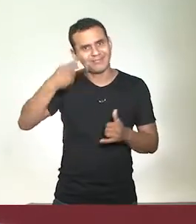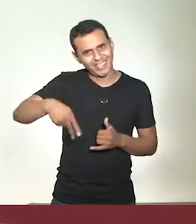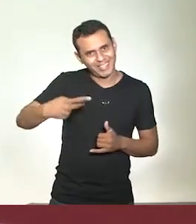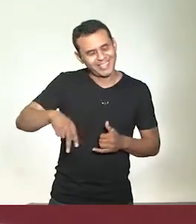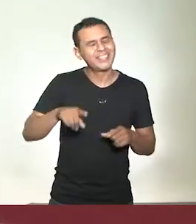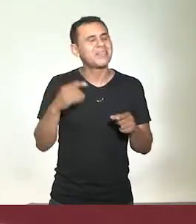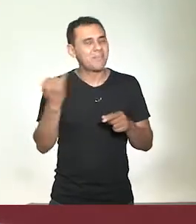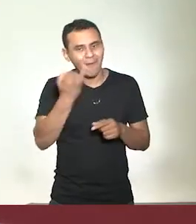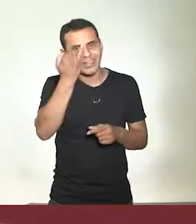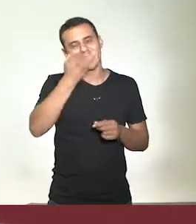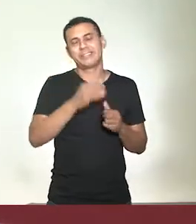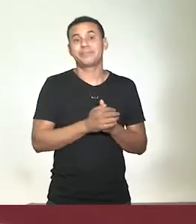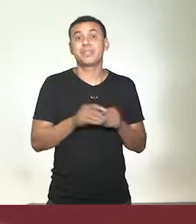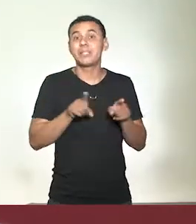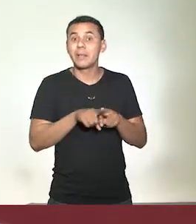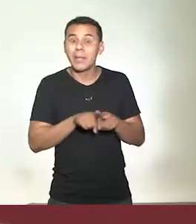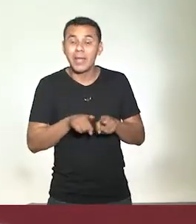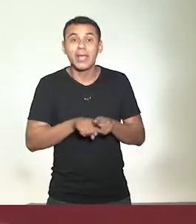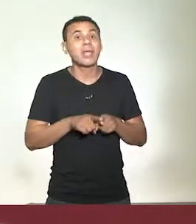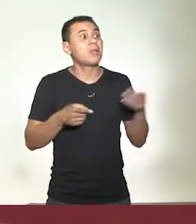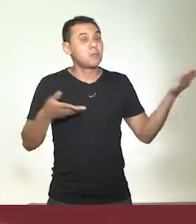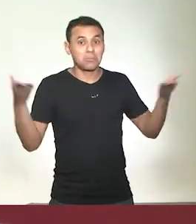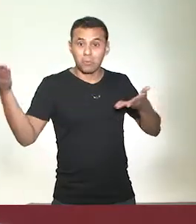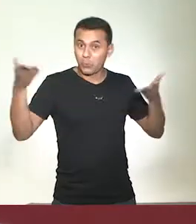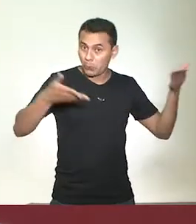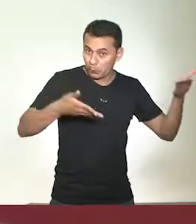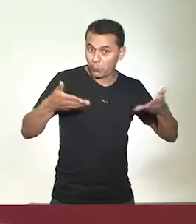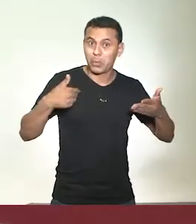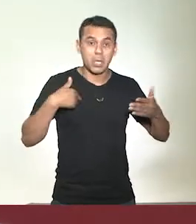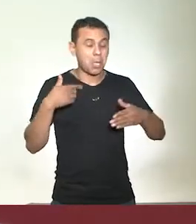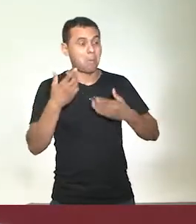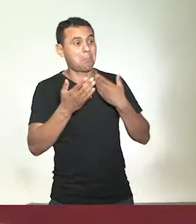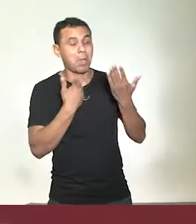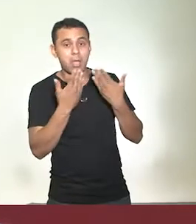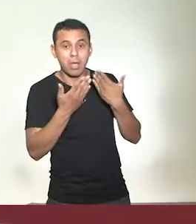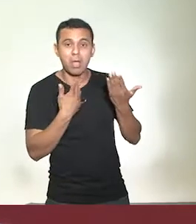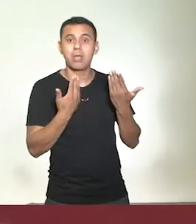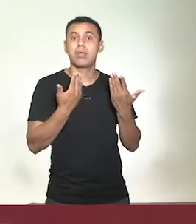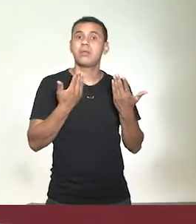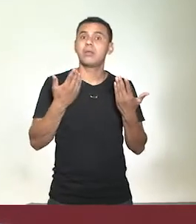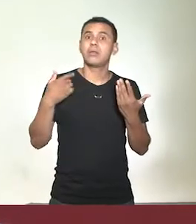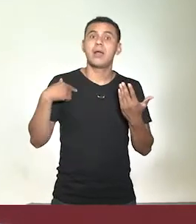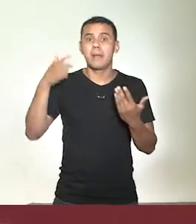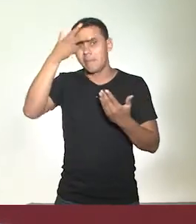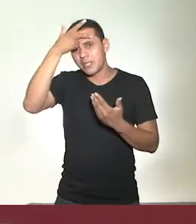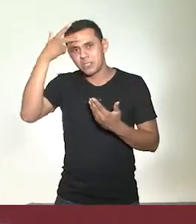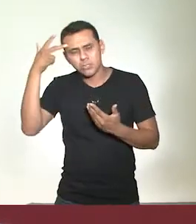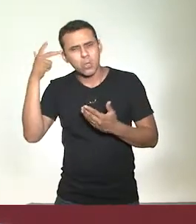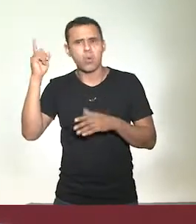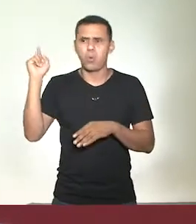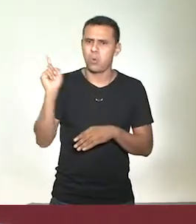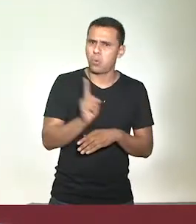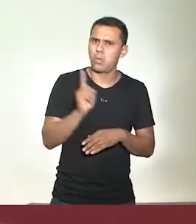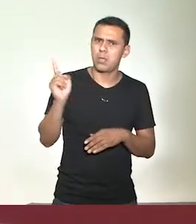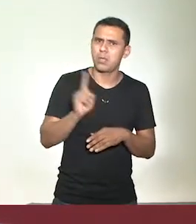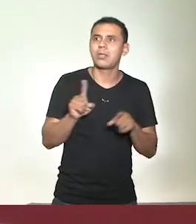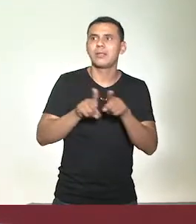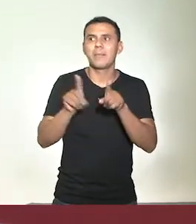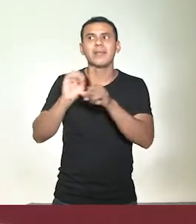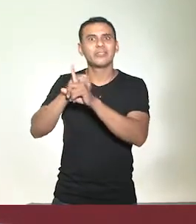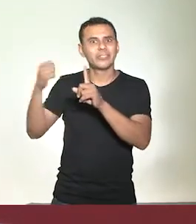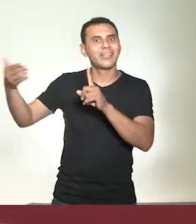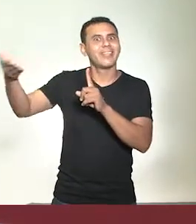local mas também trazer Isso facilita bastante a vinda da